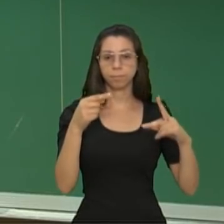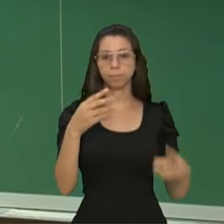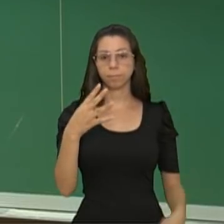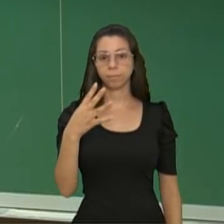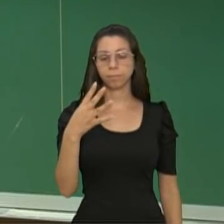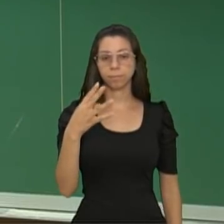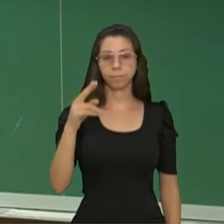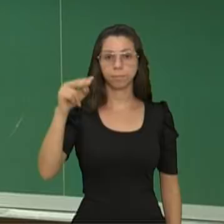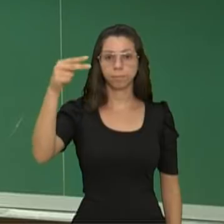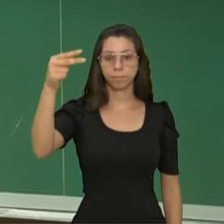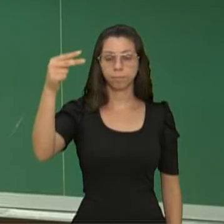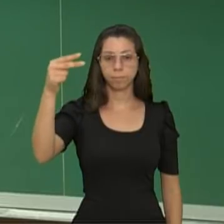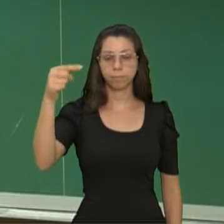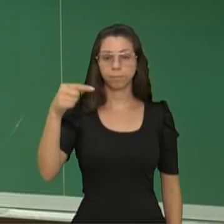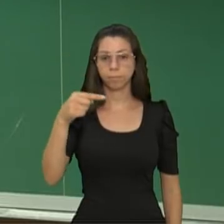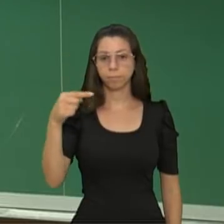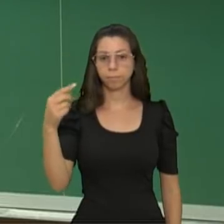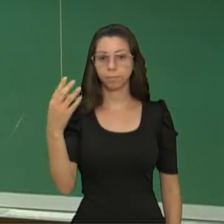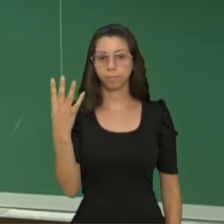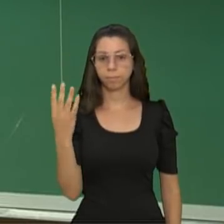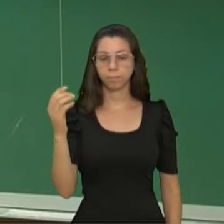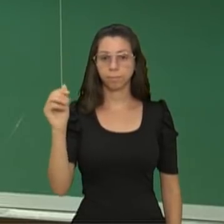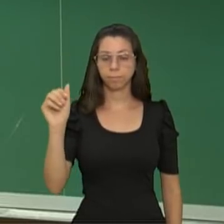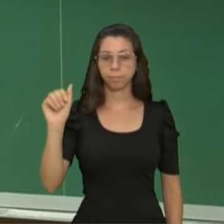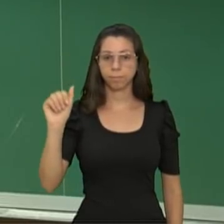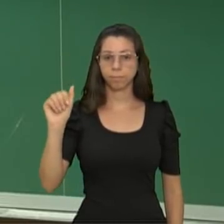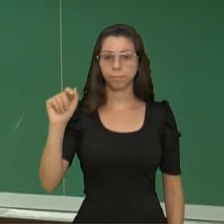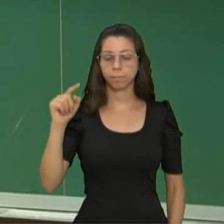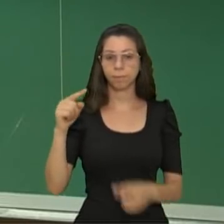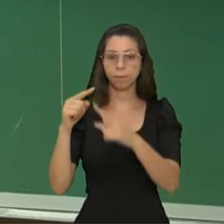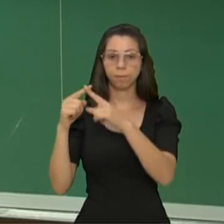quadrado, menos 4 vezes 1